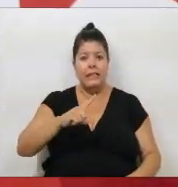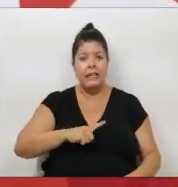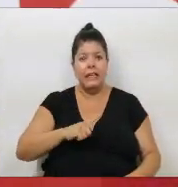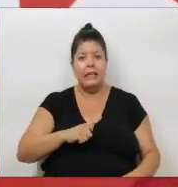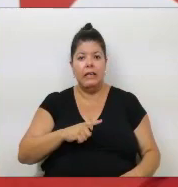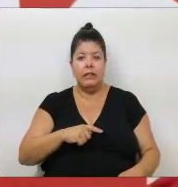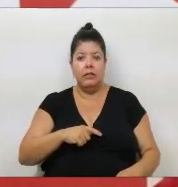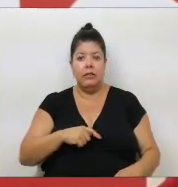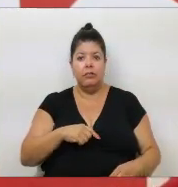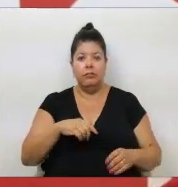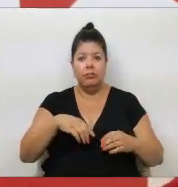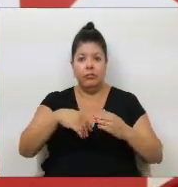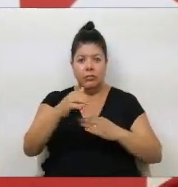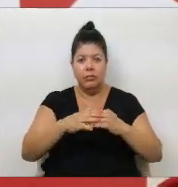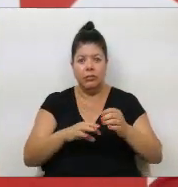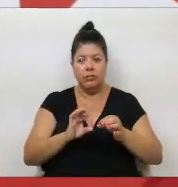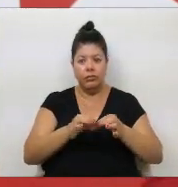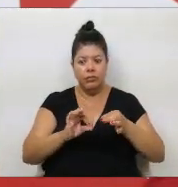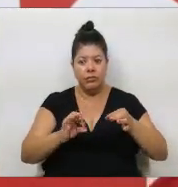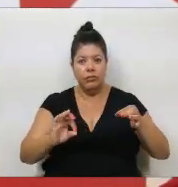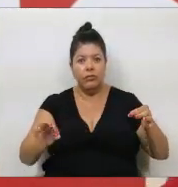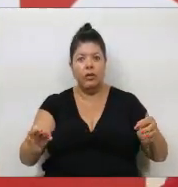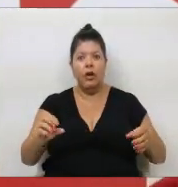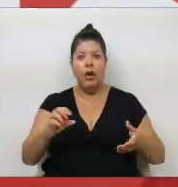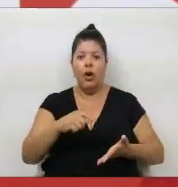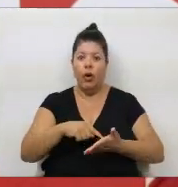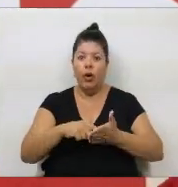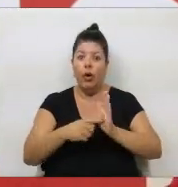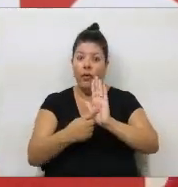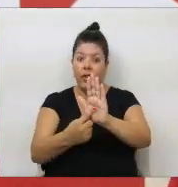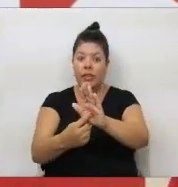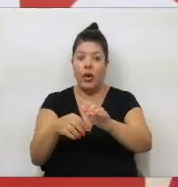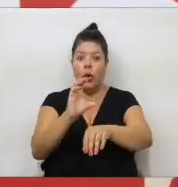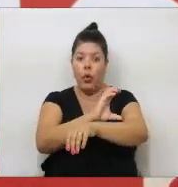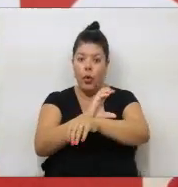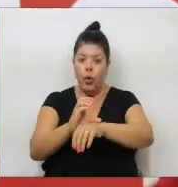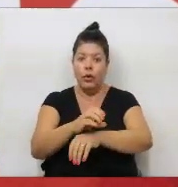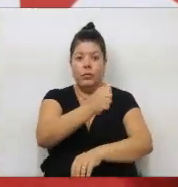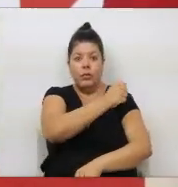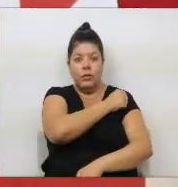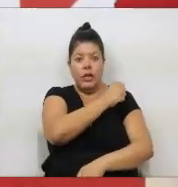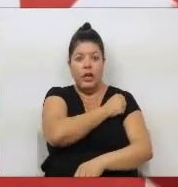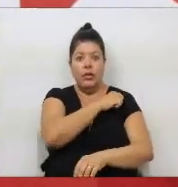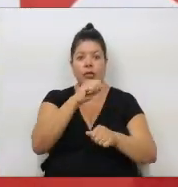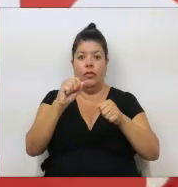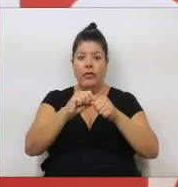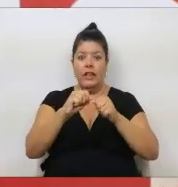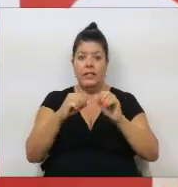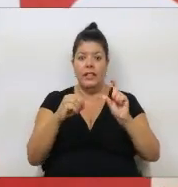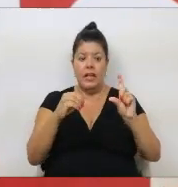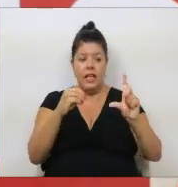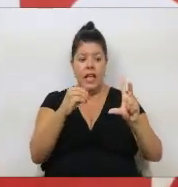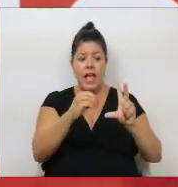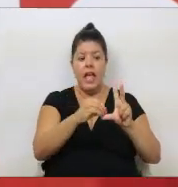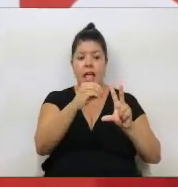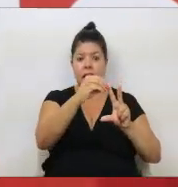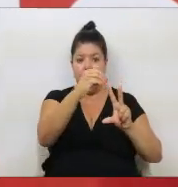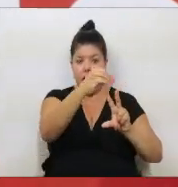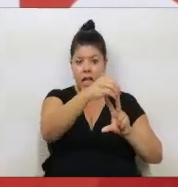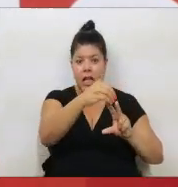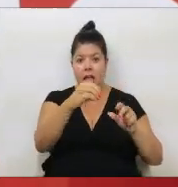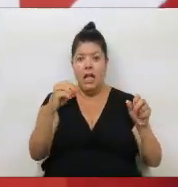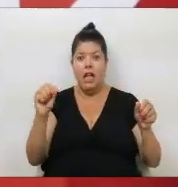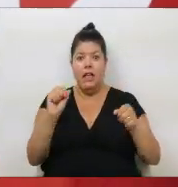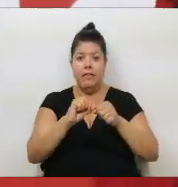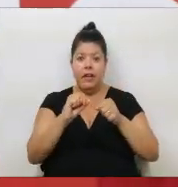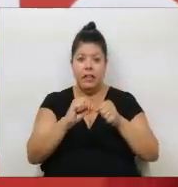carreira, mas que a gente também possa oferecer cursinhos para que os alunos possam fazer Enem e nós podemos também fazer